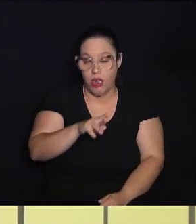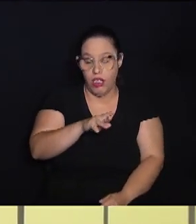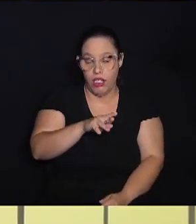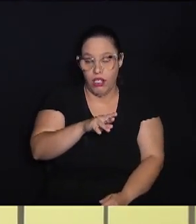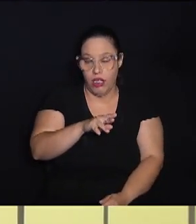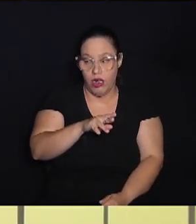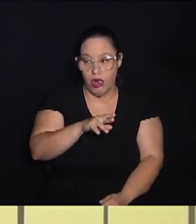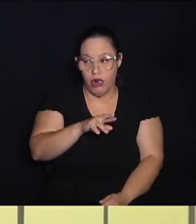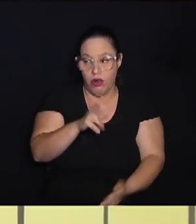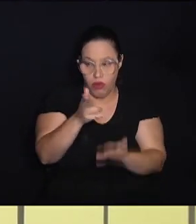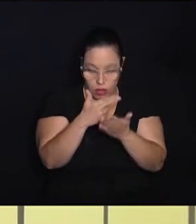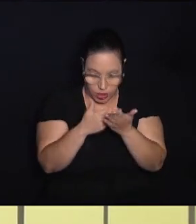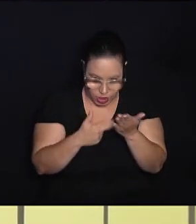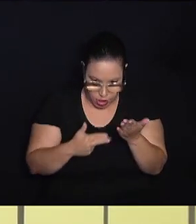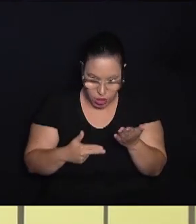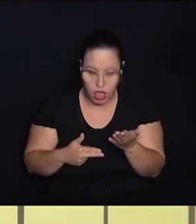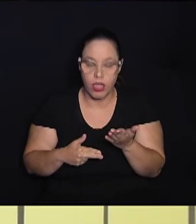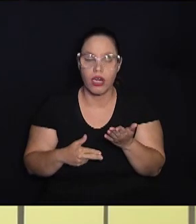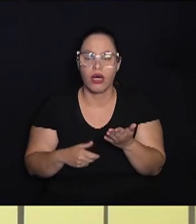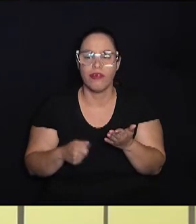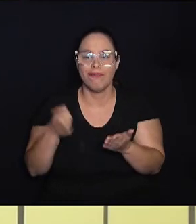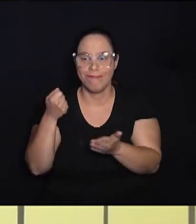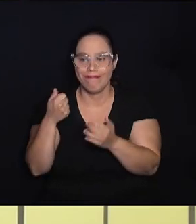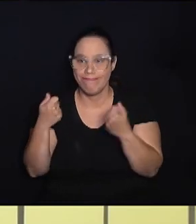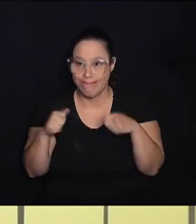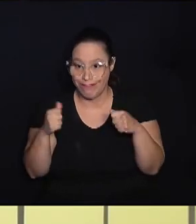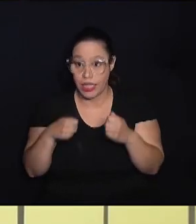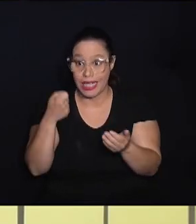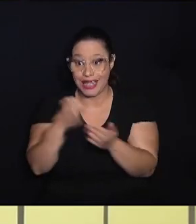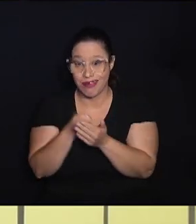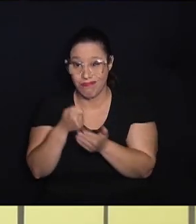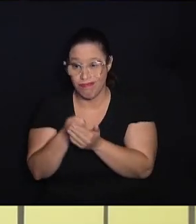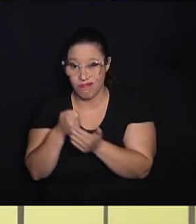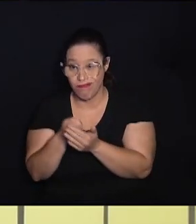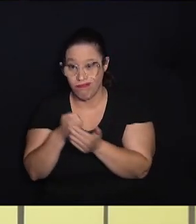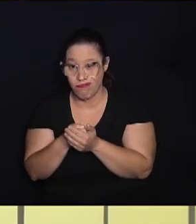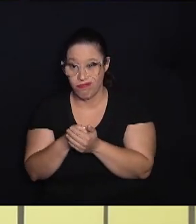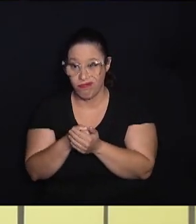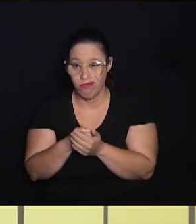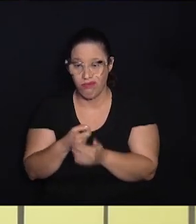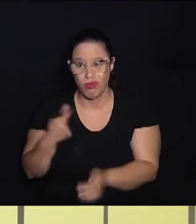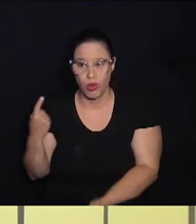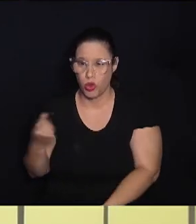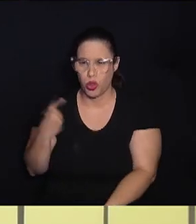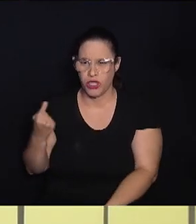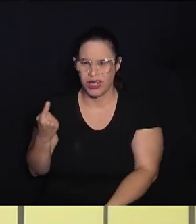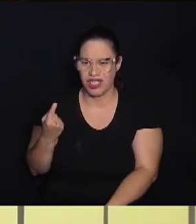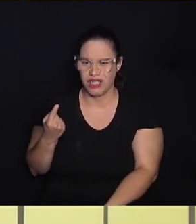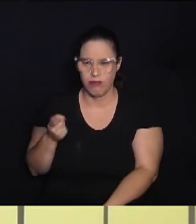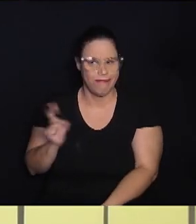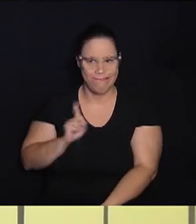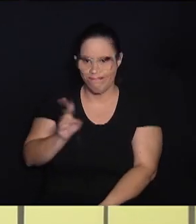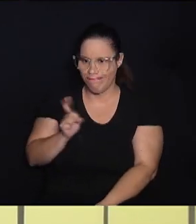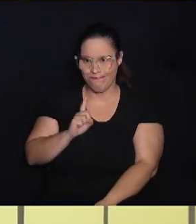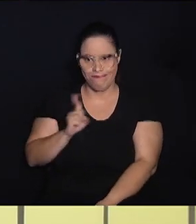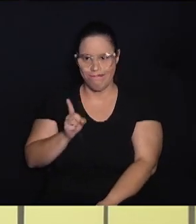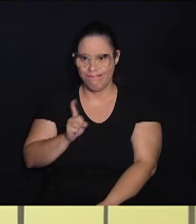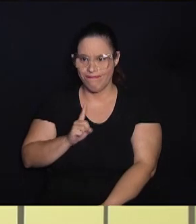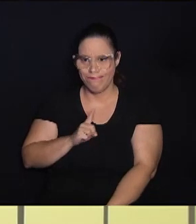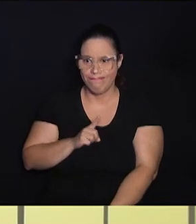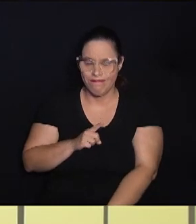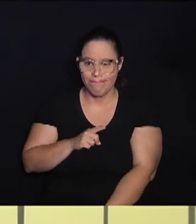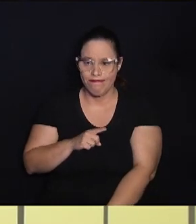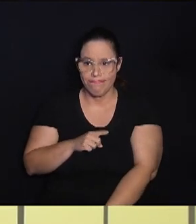eh você demanda de um investimento que você não consegue fazer de forma individual sim então isso